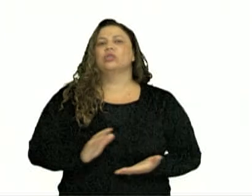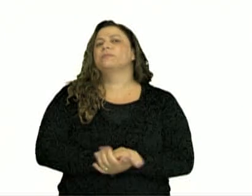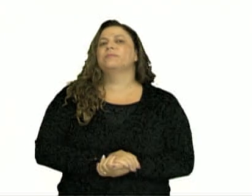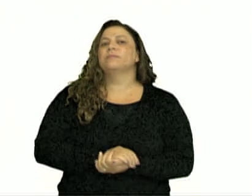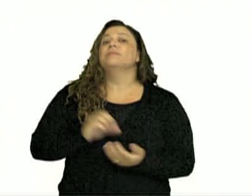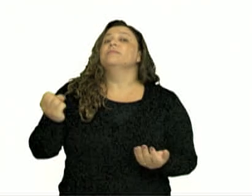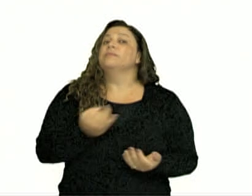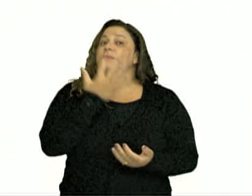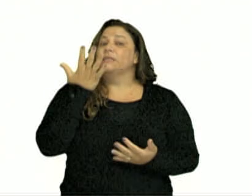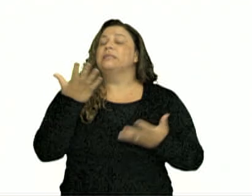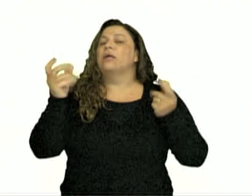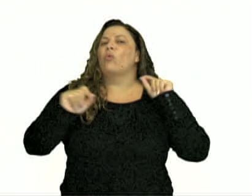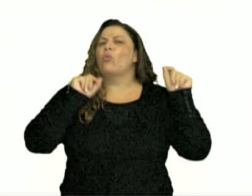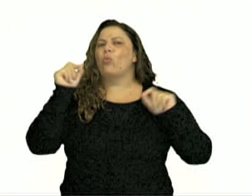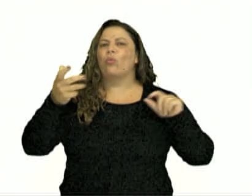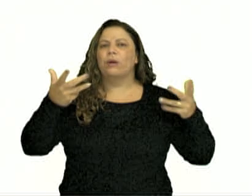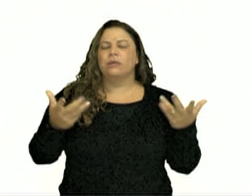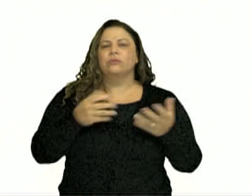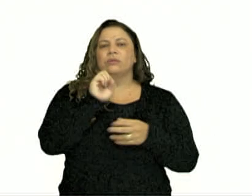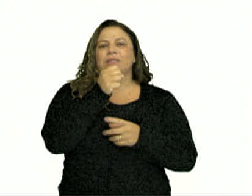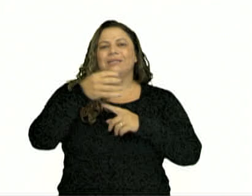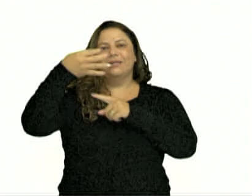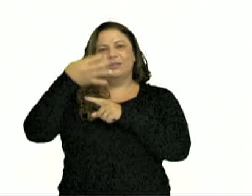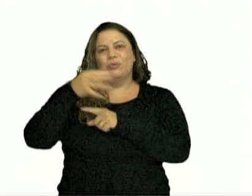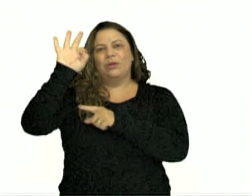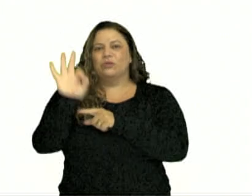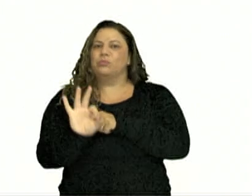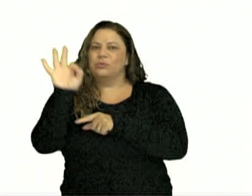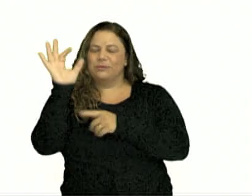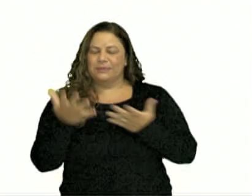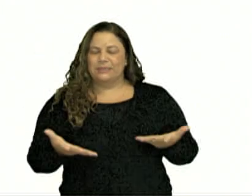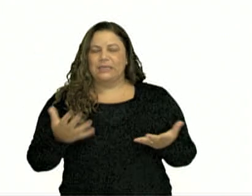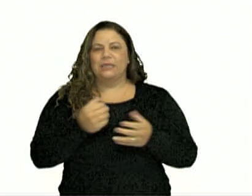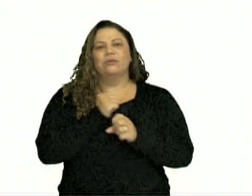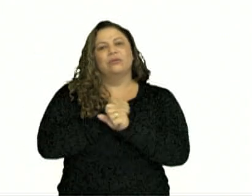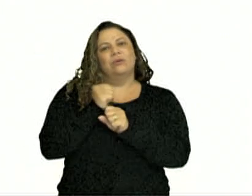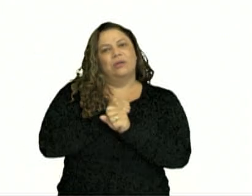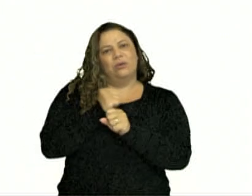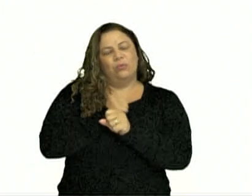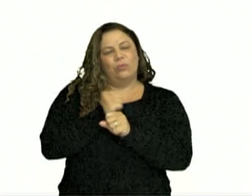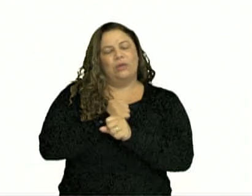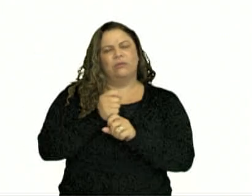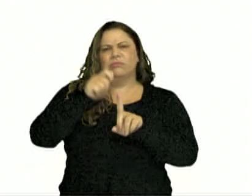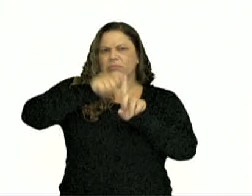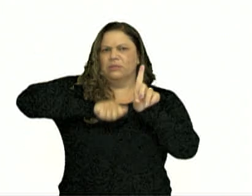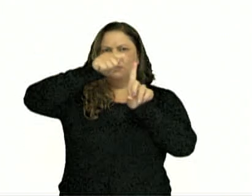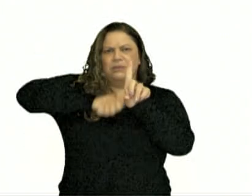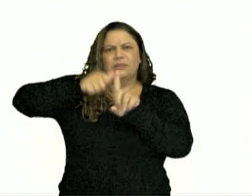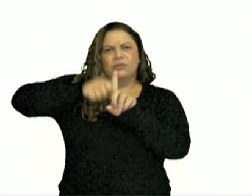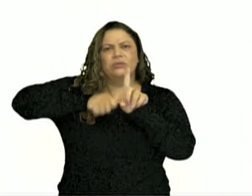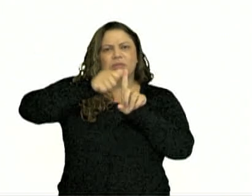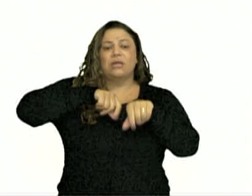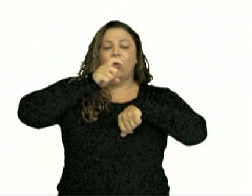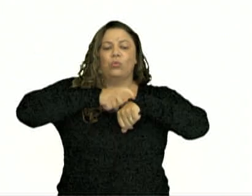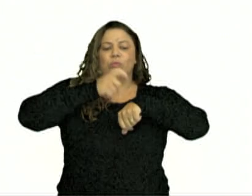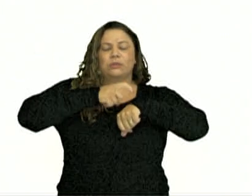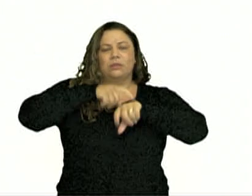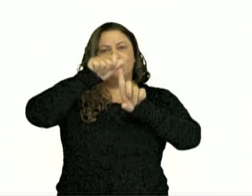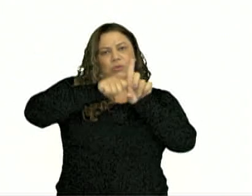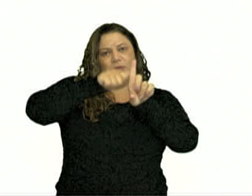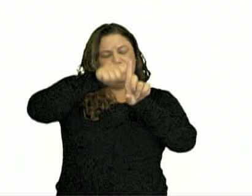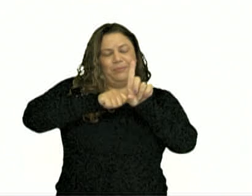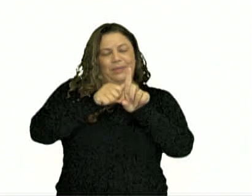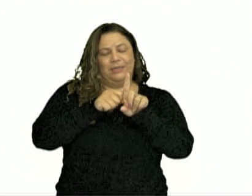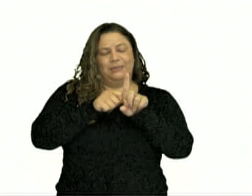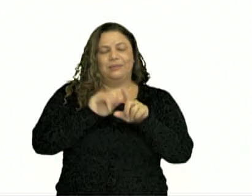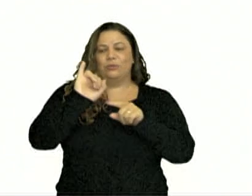Então, 84% ao ano, eu tenho que deixar isso em meses, já que o tempo está em meses para combinar, né? O